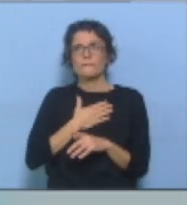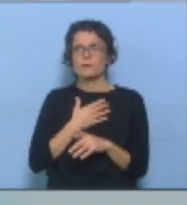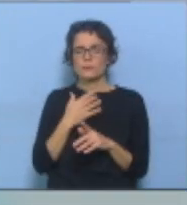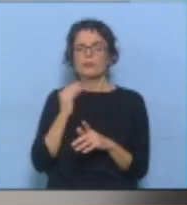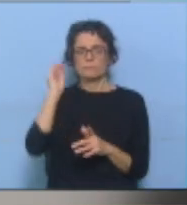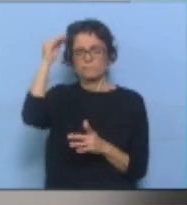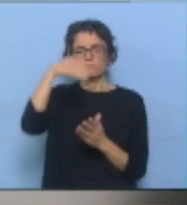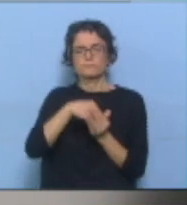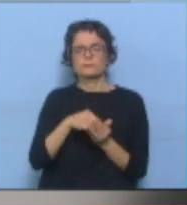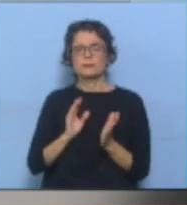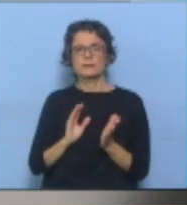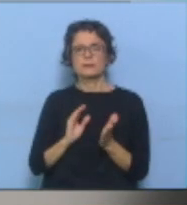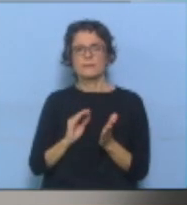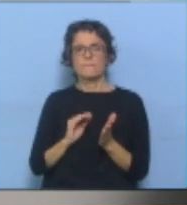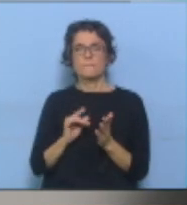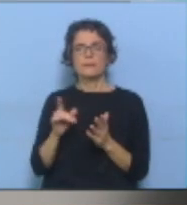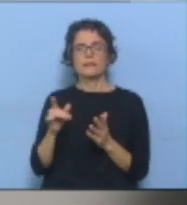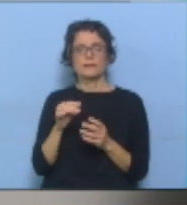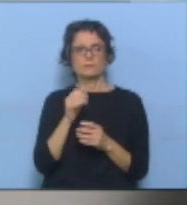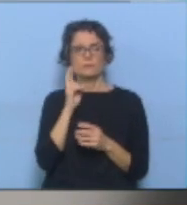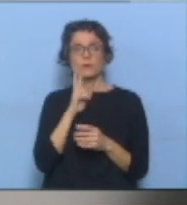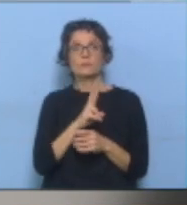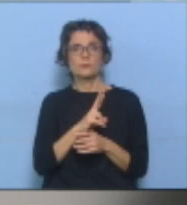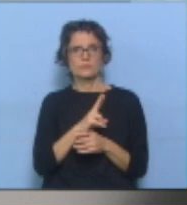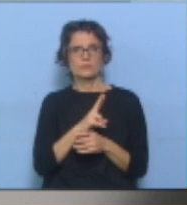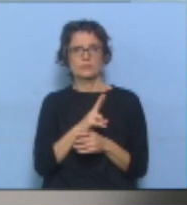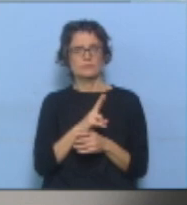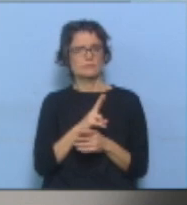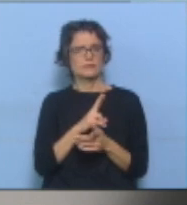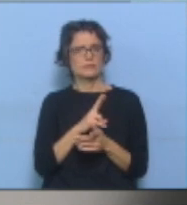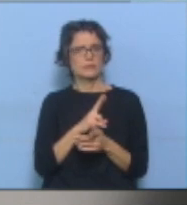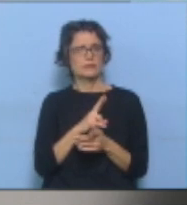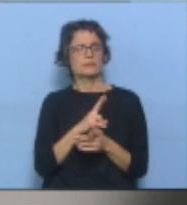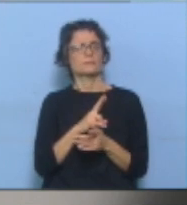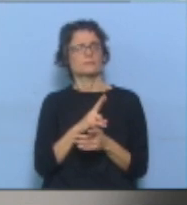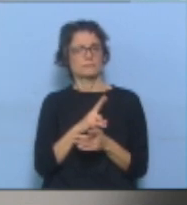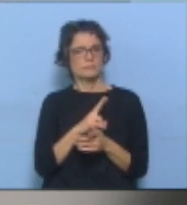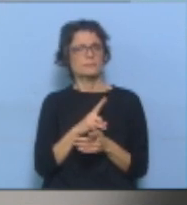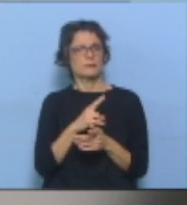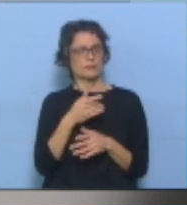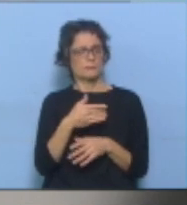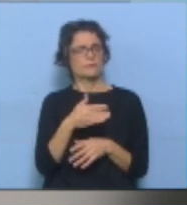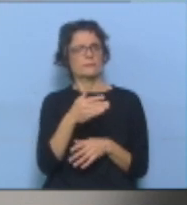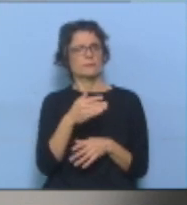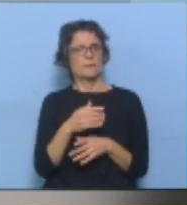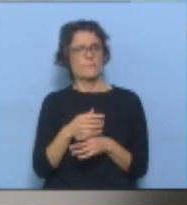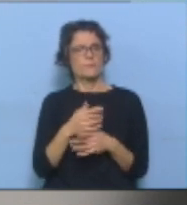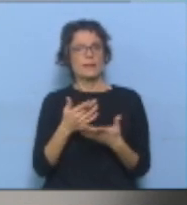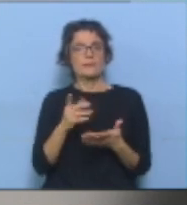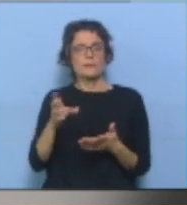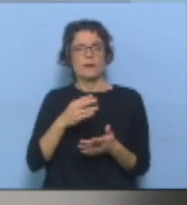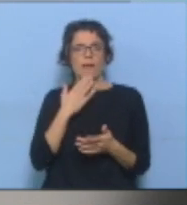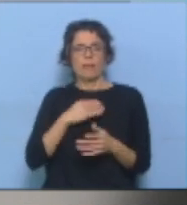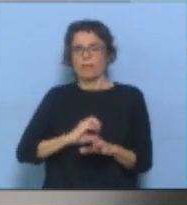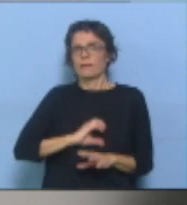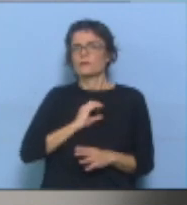acho que isso foi a prova de maior confiança que eu tive dela, e acho que foi com ela que eu fiz este percurso.